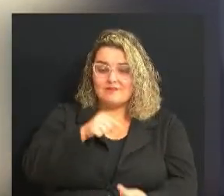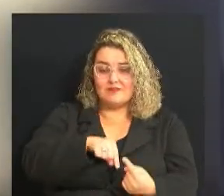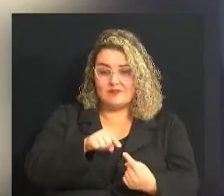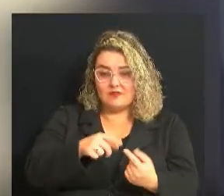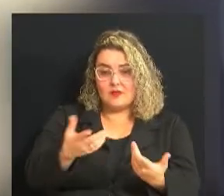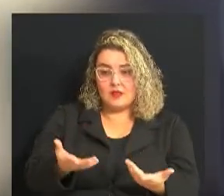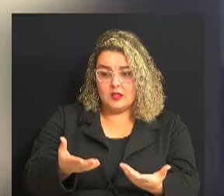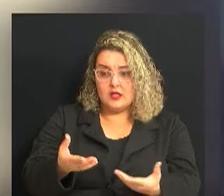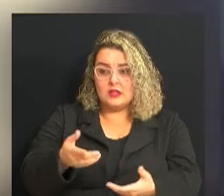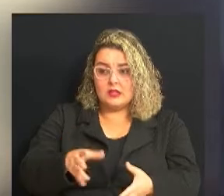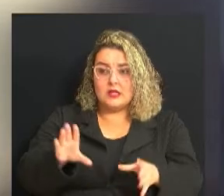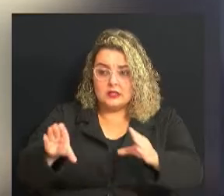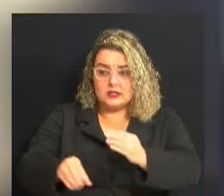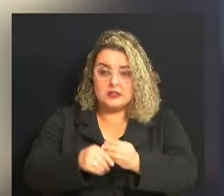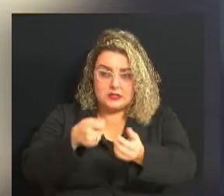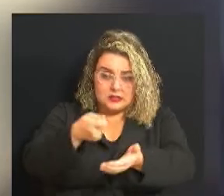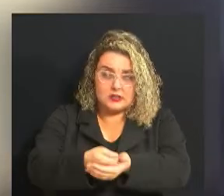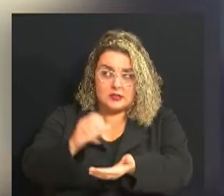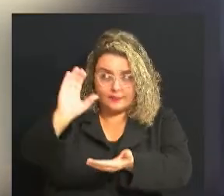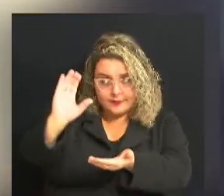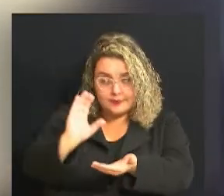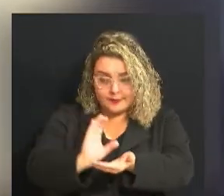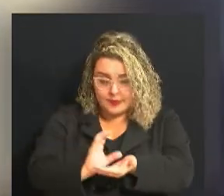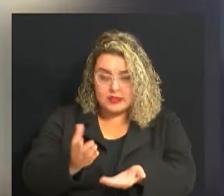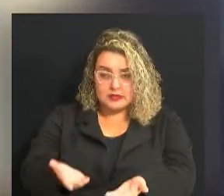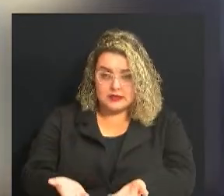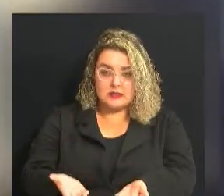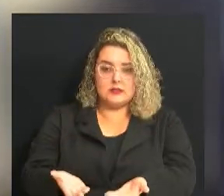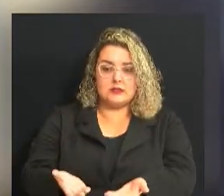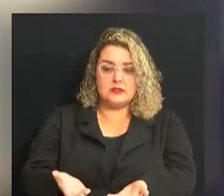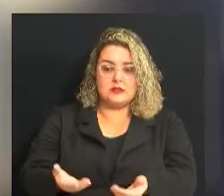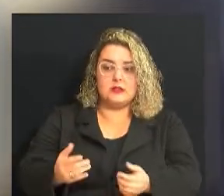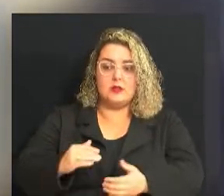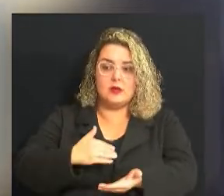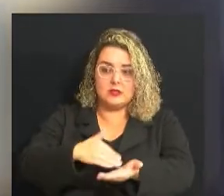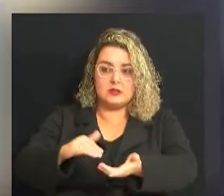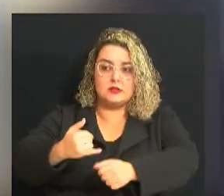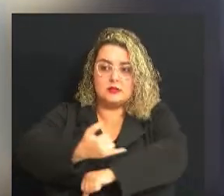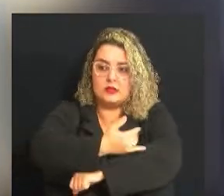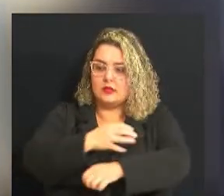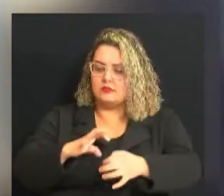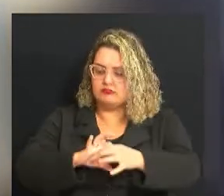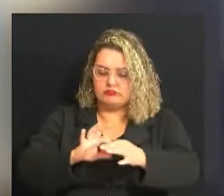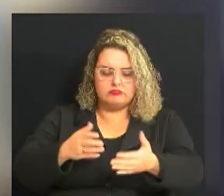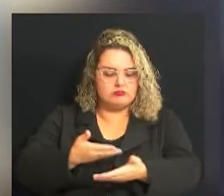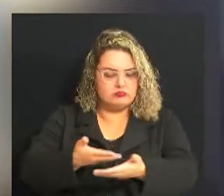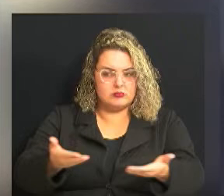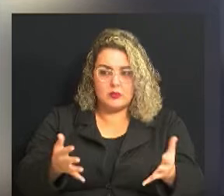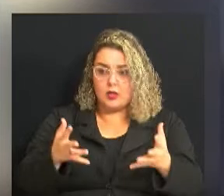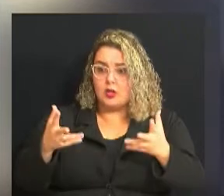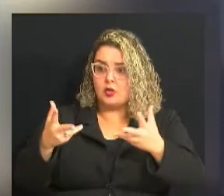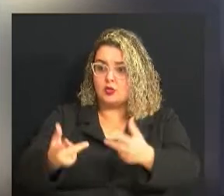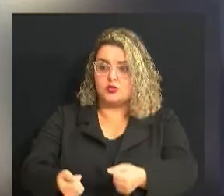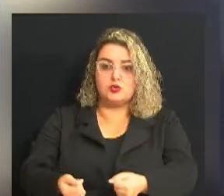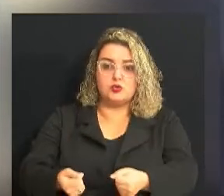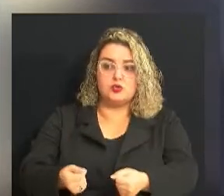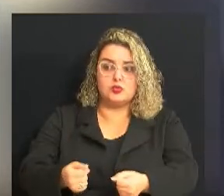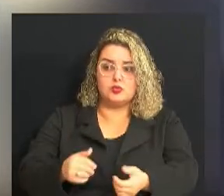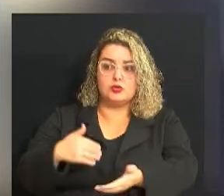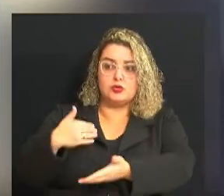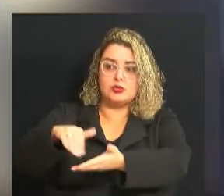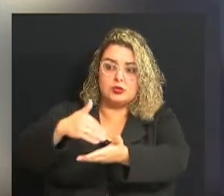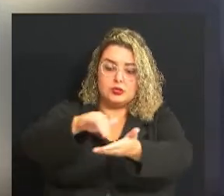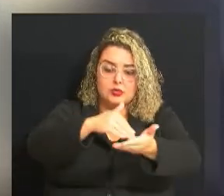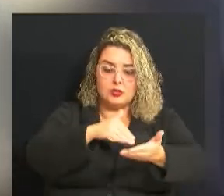dessas emendas, né? Então, a Secretaria de Infraestrutura está à disposição de todas as outras pastas